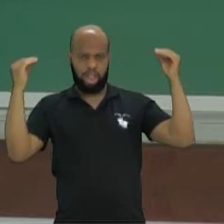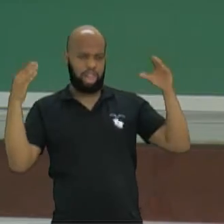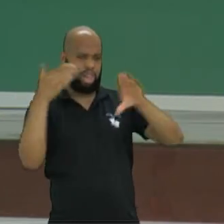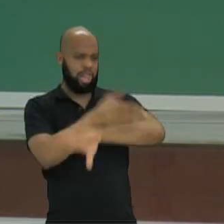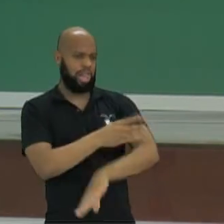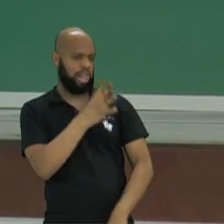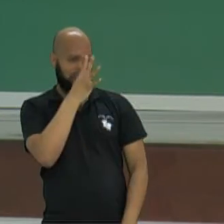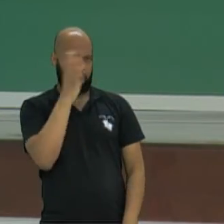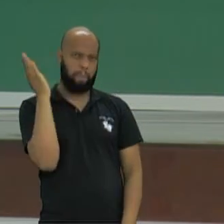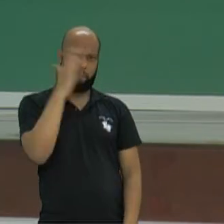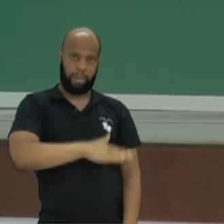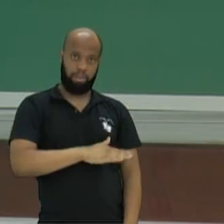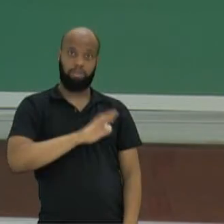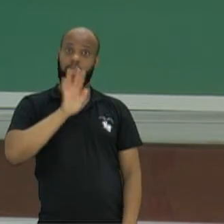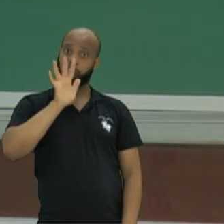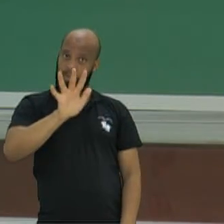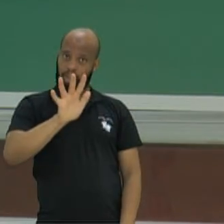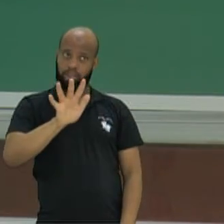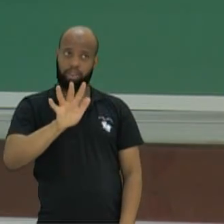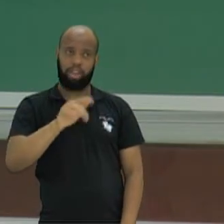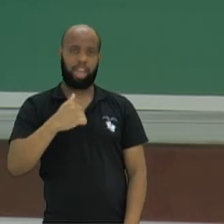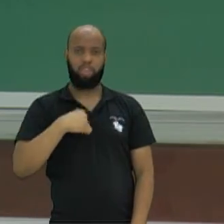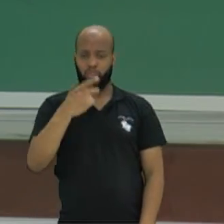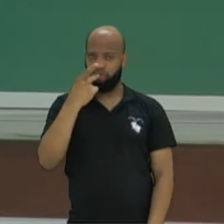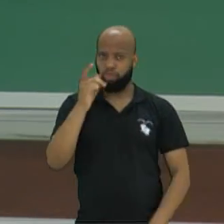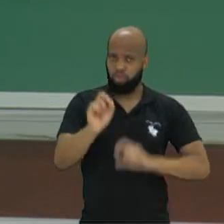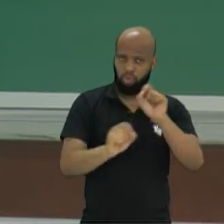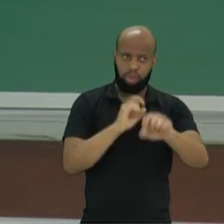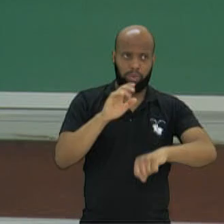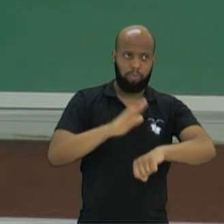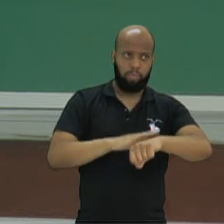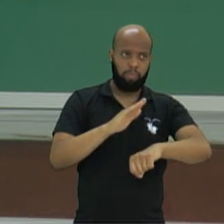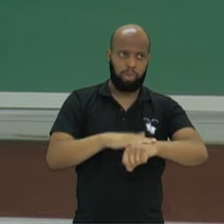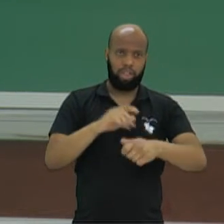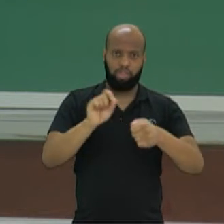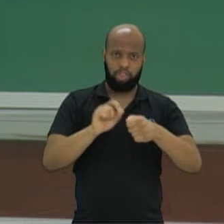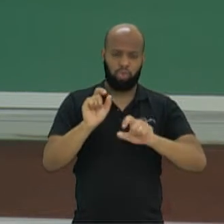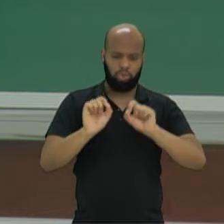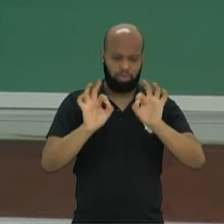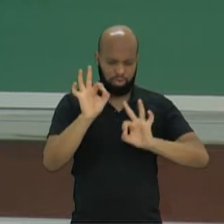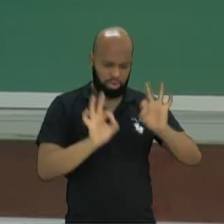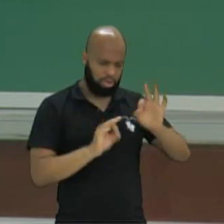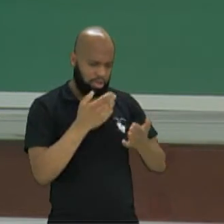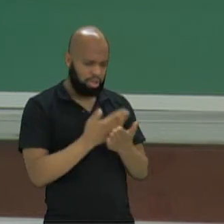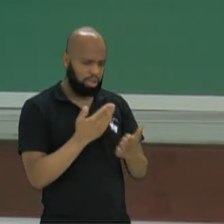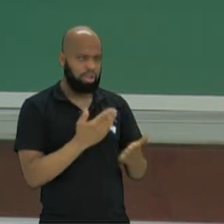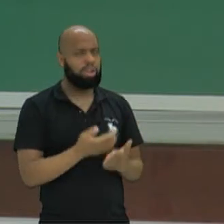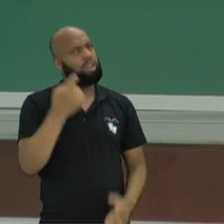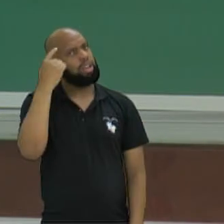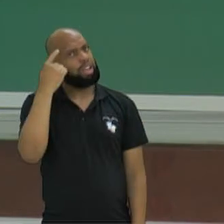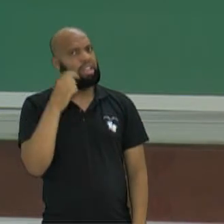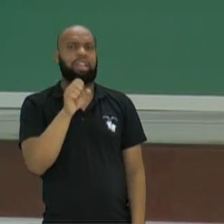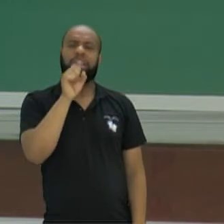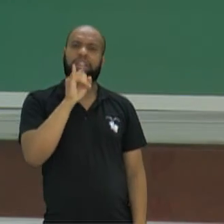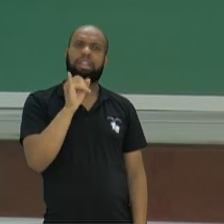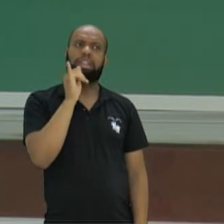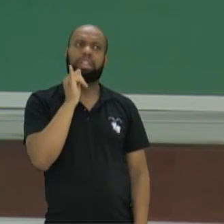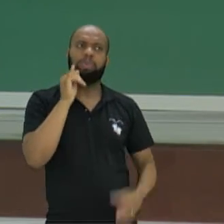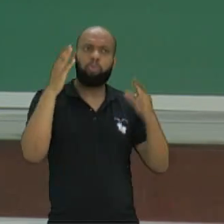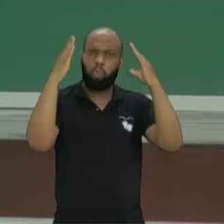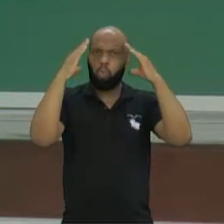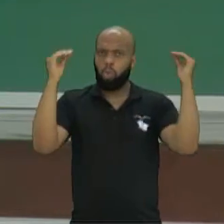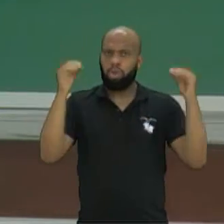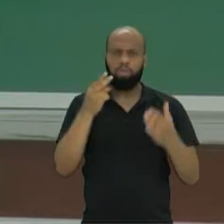são do mal. Inclusive, eu não vou negar que na hora que eu estou construindo essa aula, eu pensei, espera um pouco, e se por acaso os holandeses